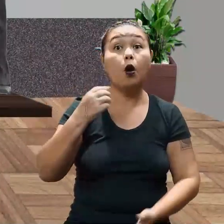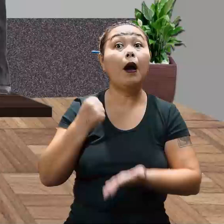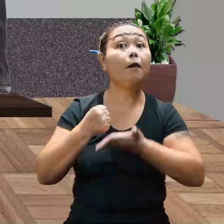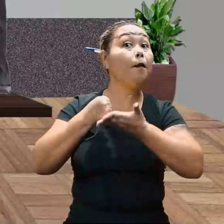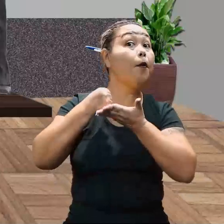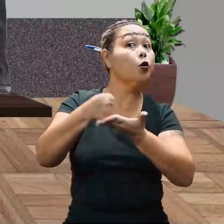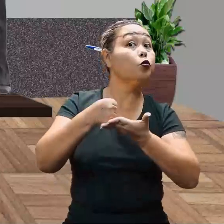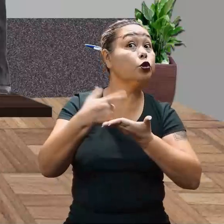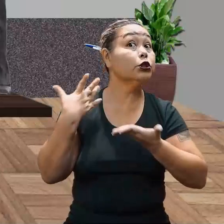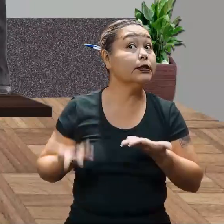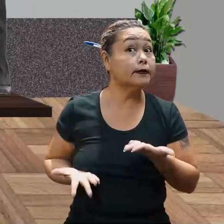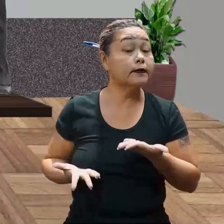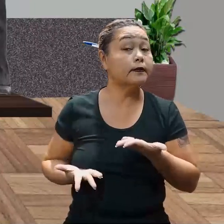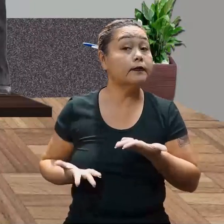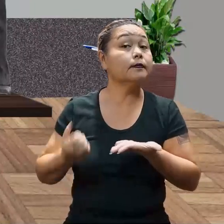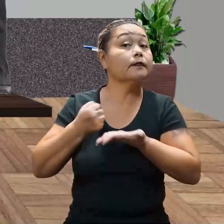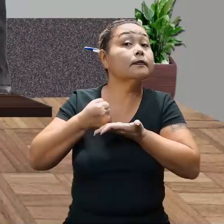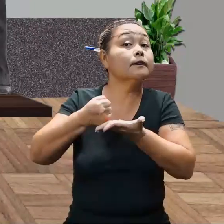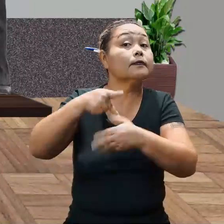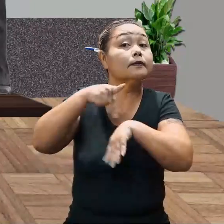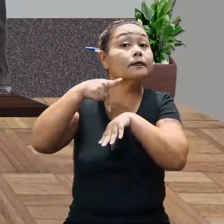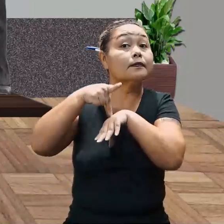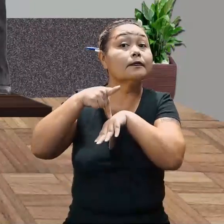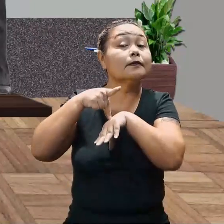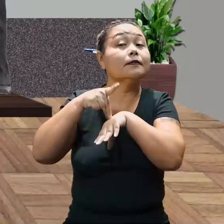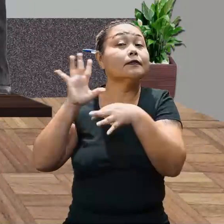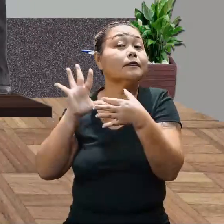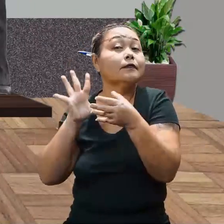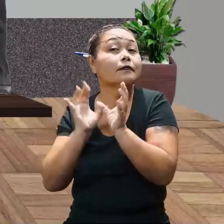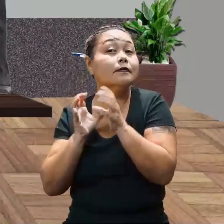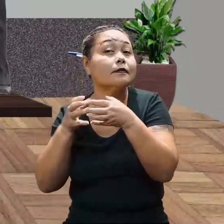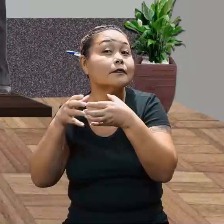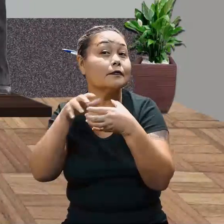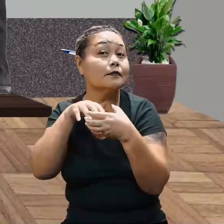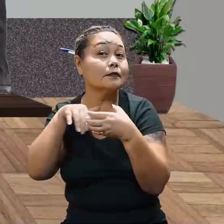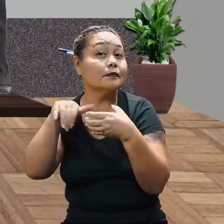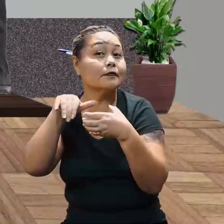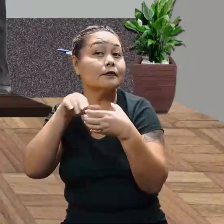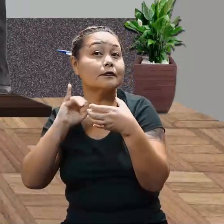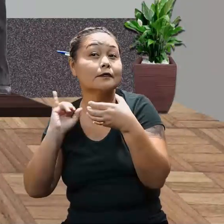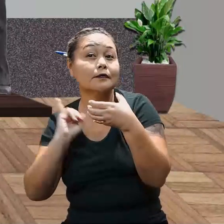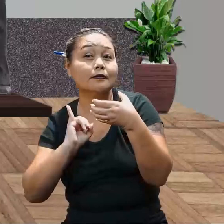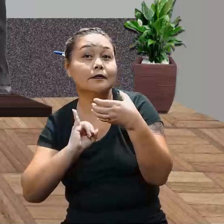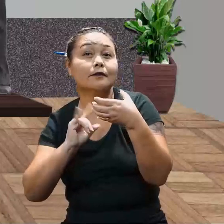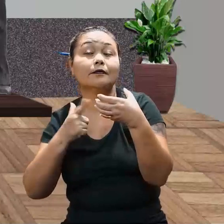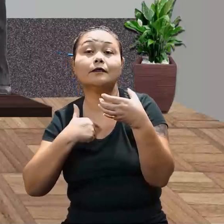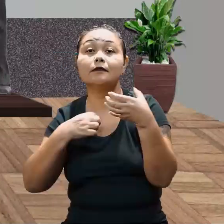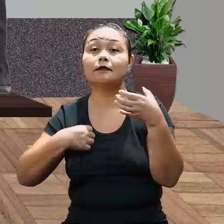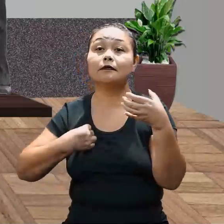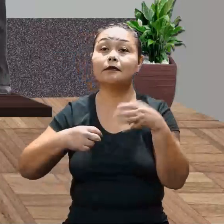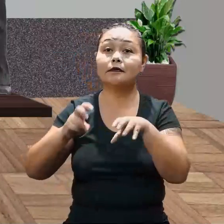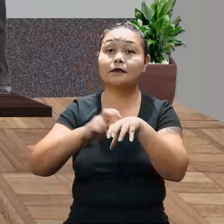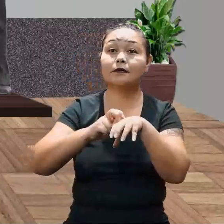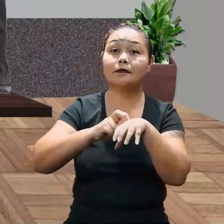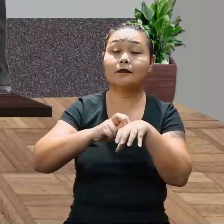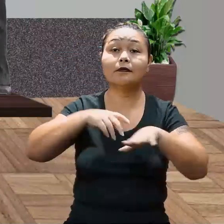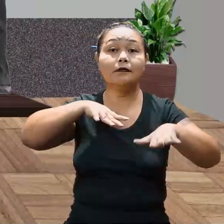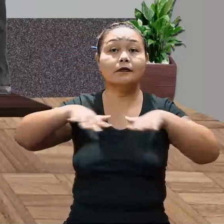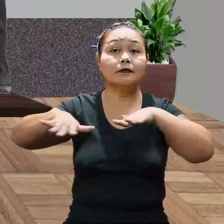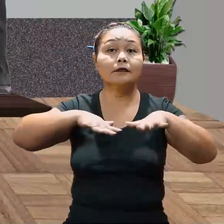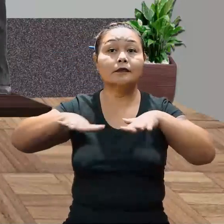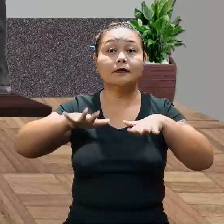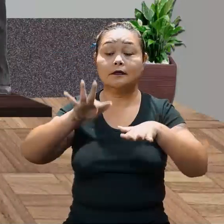quem? Foi com apoio dos integralistas. Os integralistas, que eram os camisas verdes, que eram um